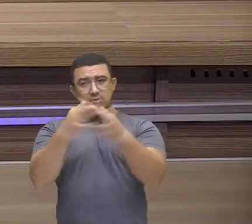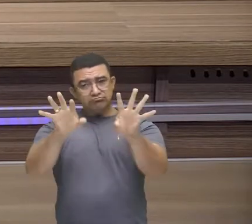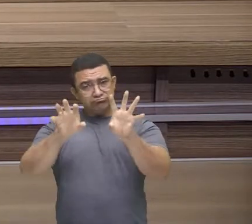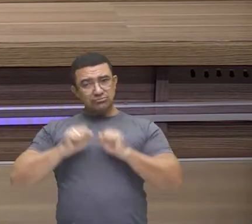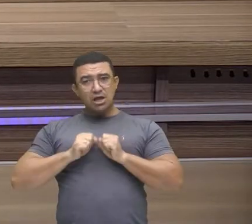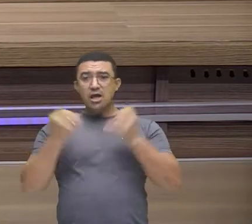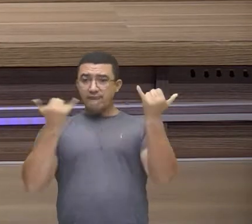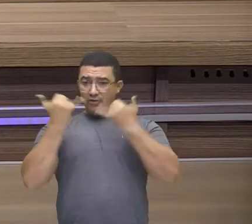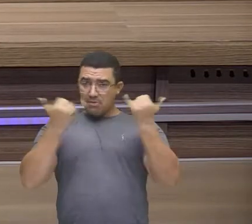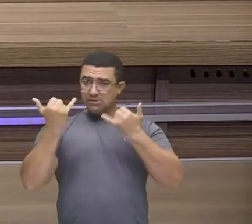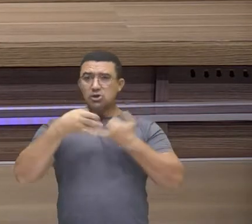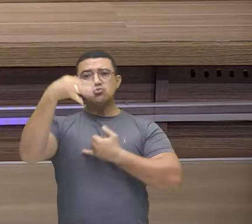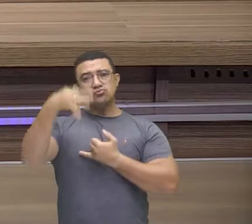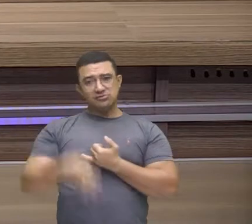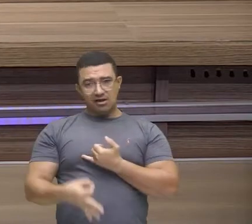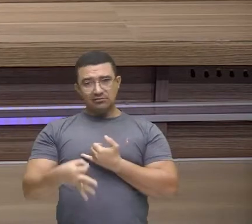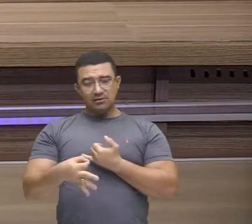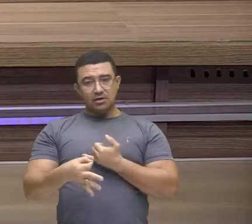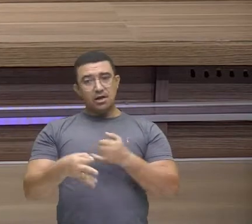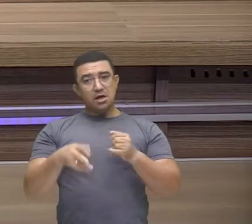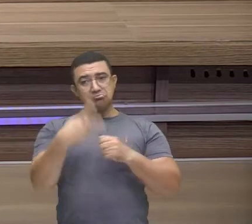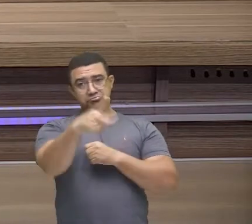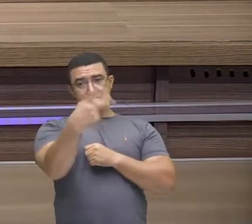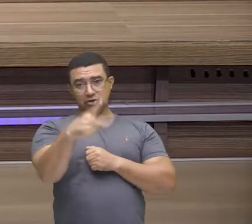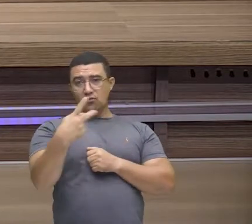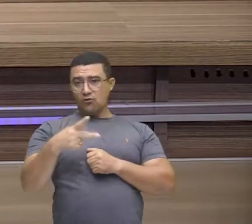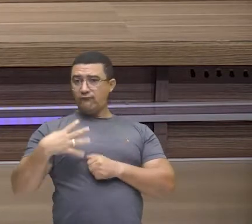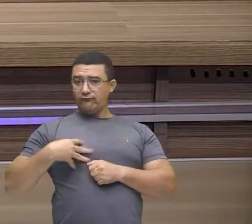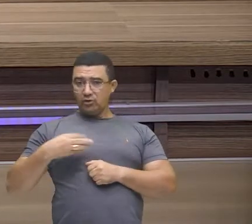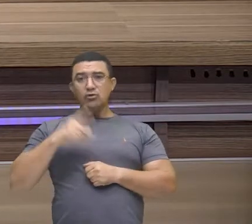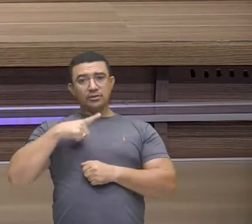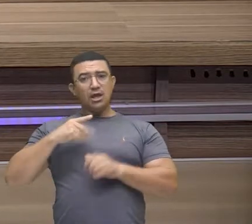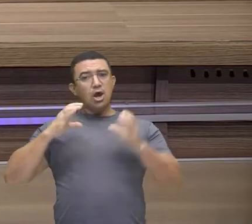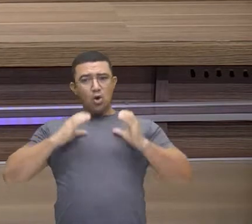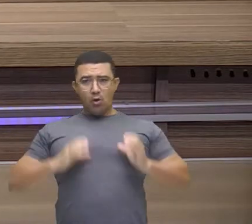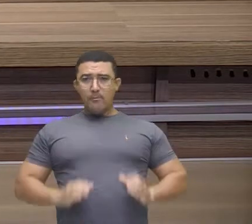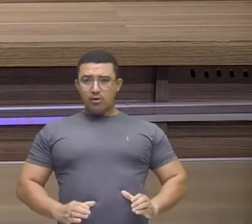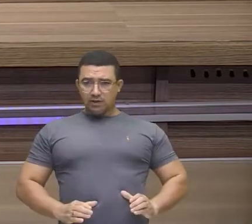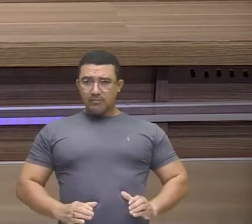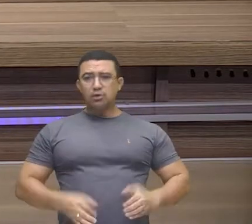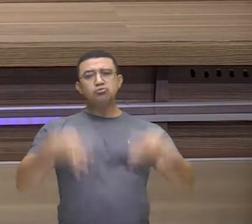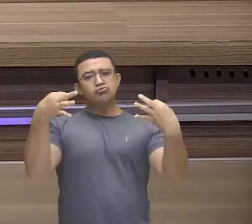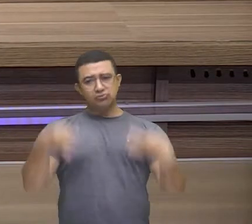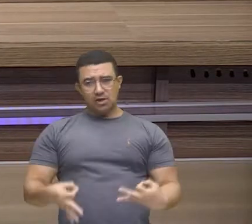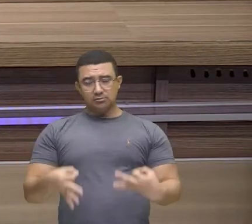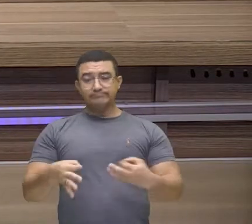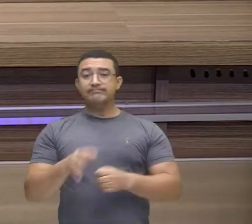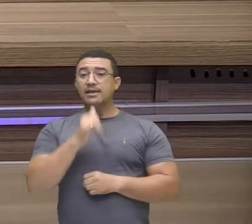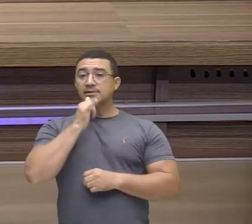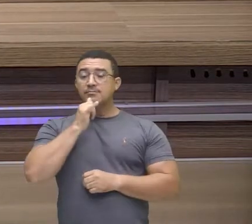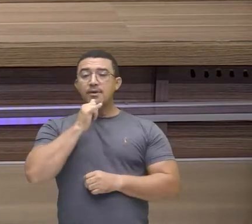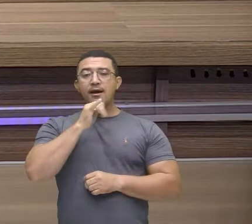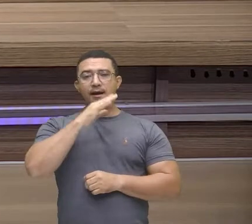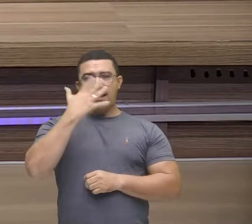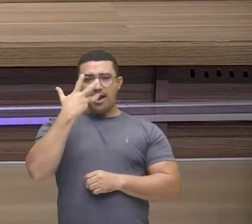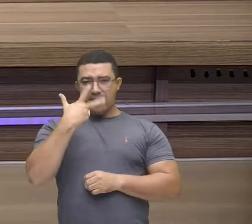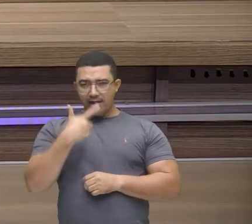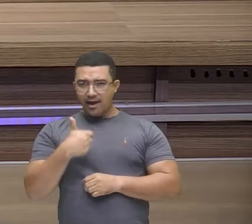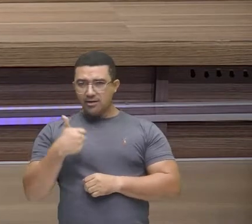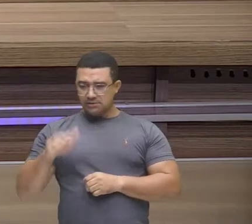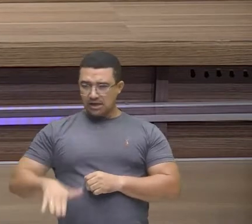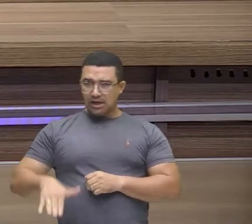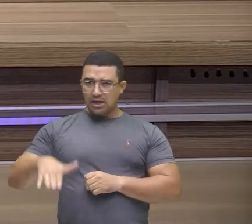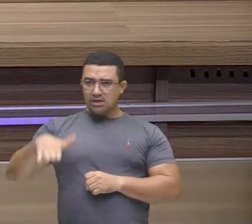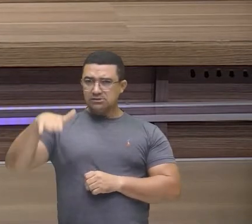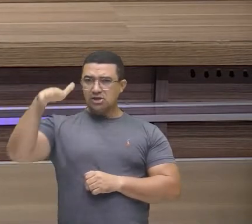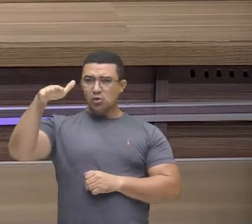e o comportamento adequado. Então, a criança cresceu, né? E ela vai crescendo, e dentro de cada fase